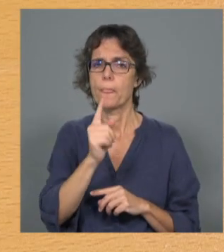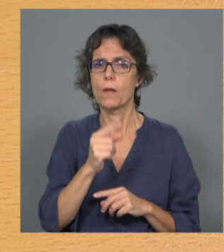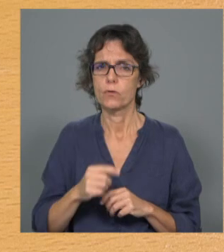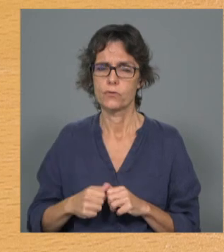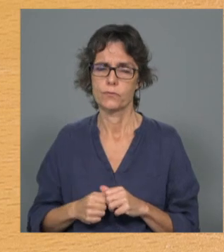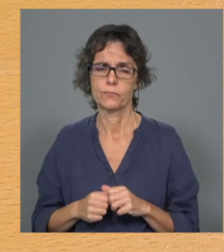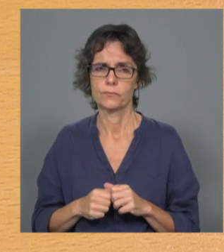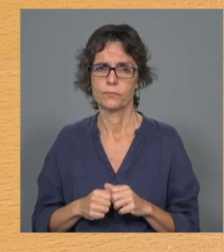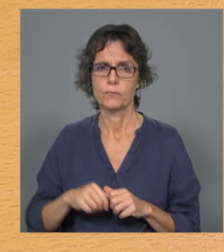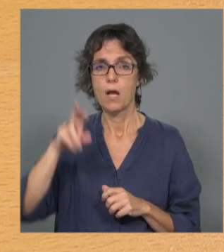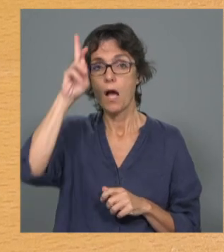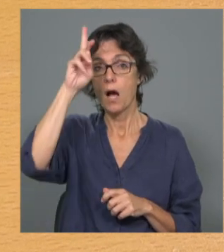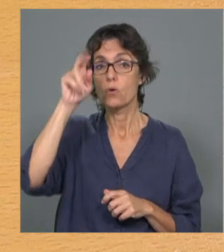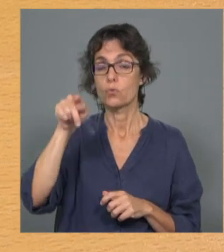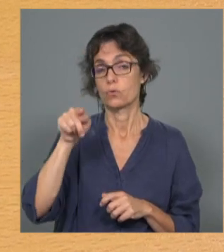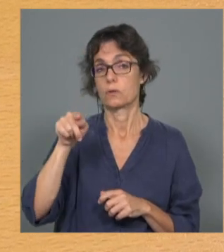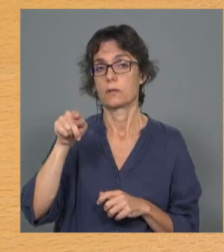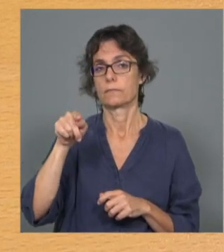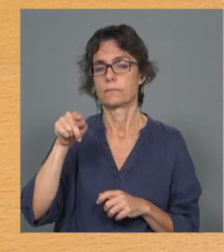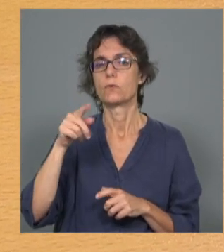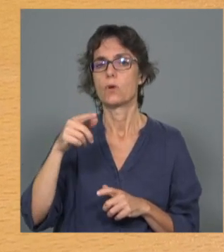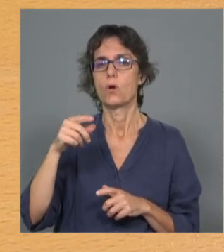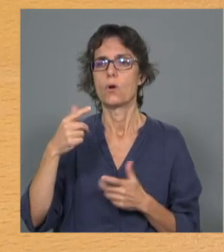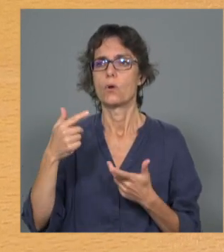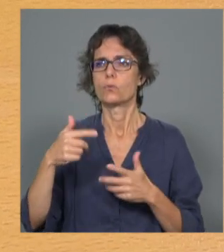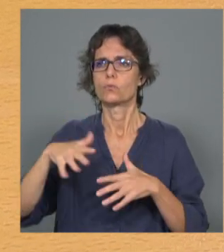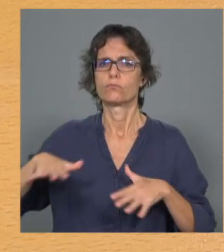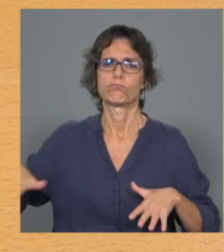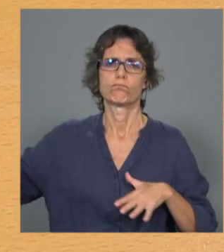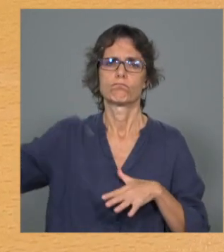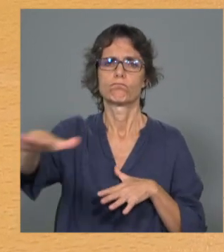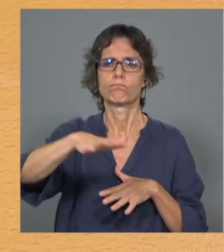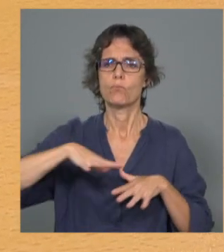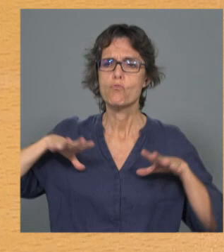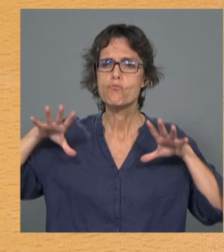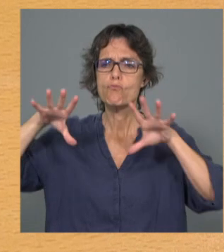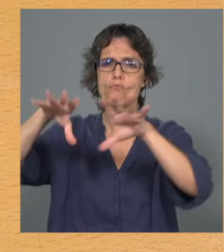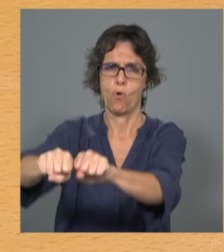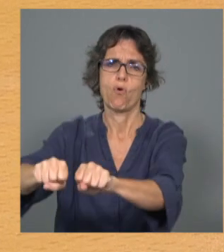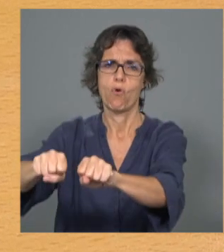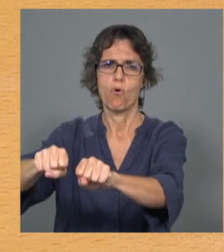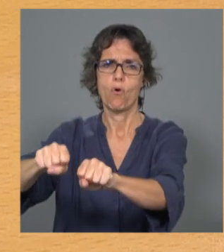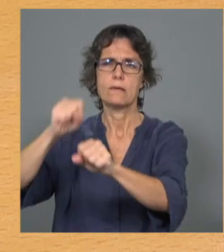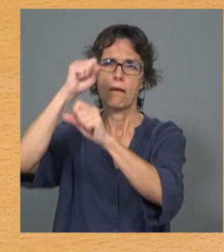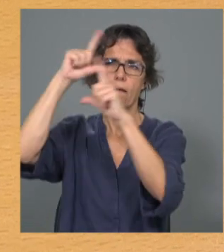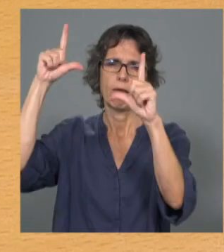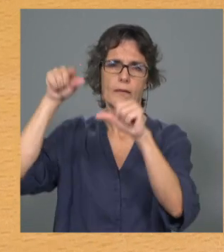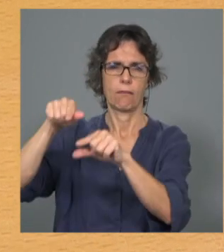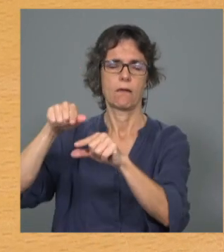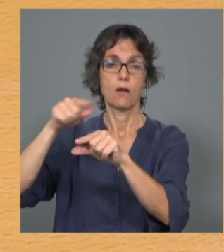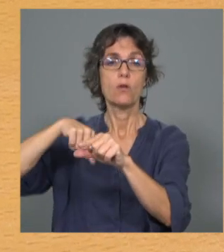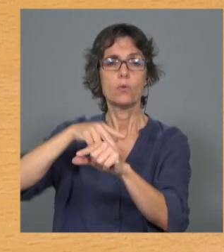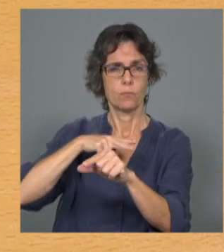continua a ser, foi sempre um império colonial. Para nós portugueses é talvez mais simples ainda perceber do que para outros